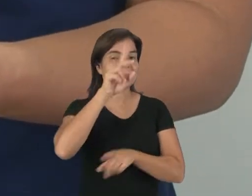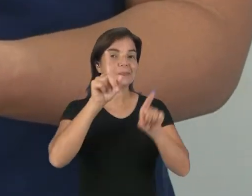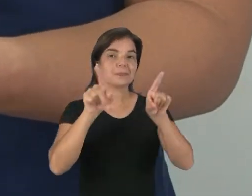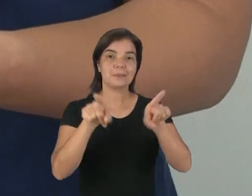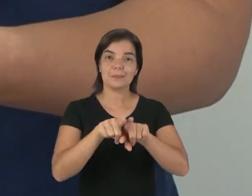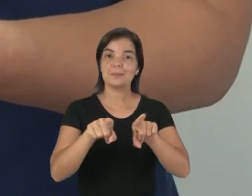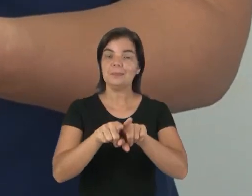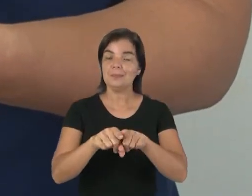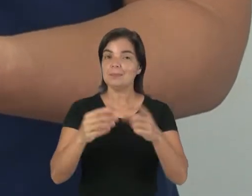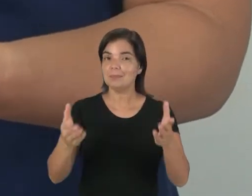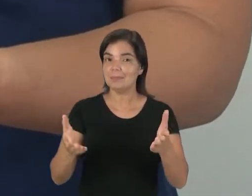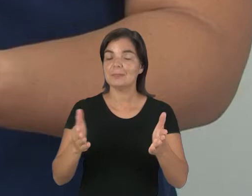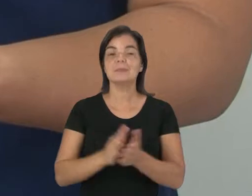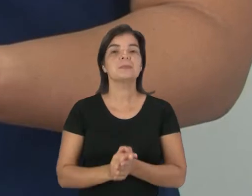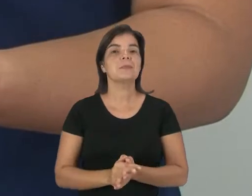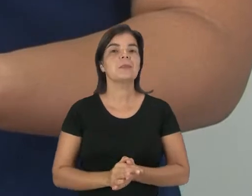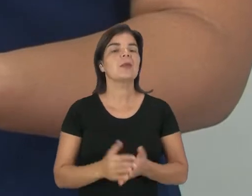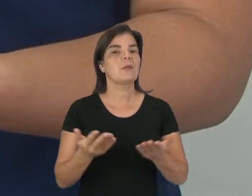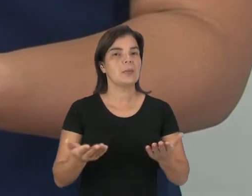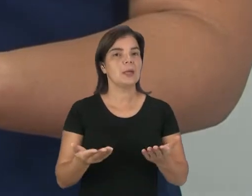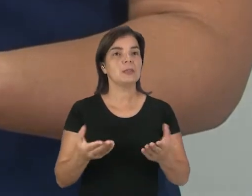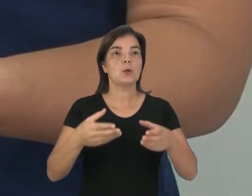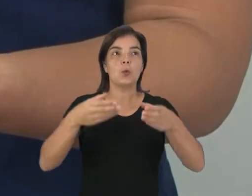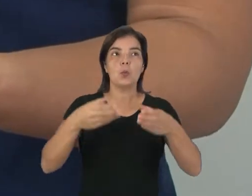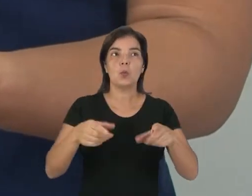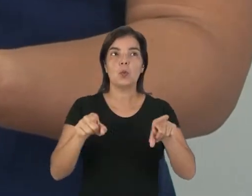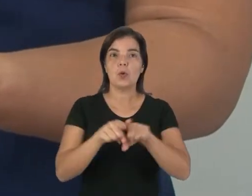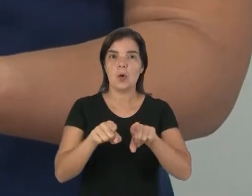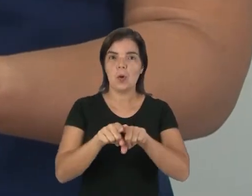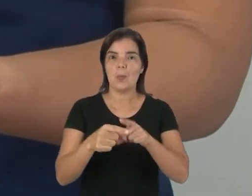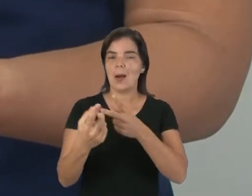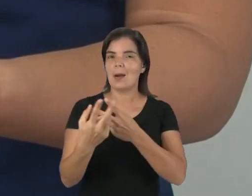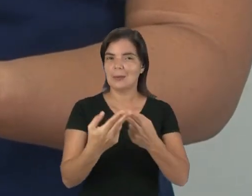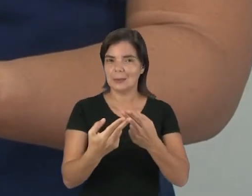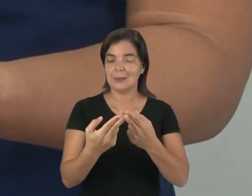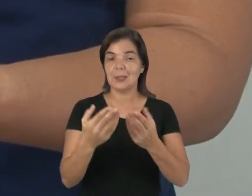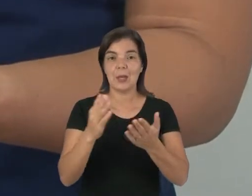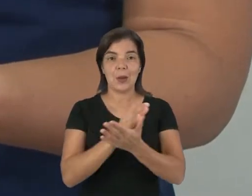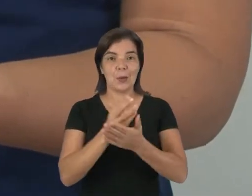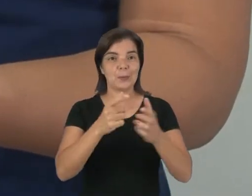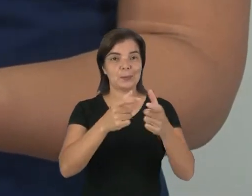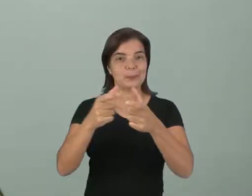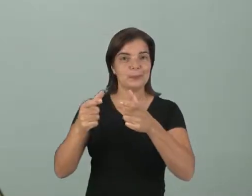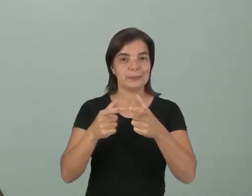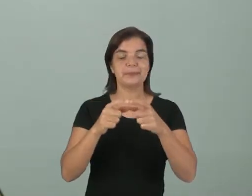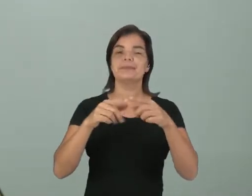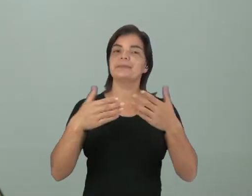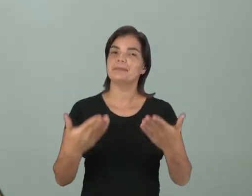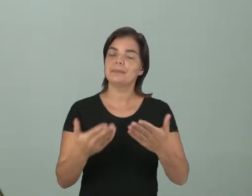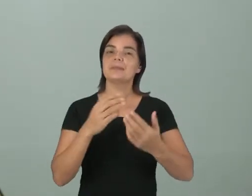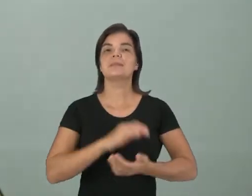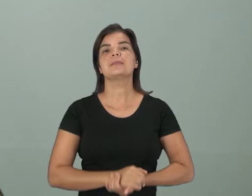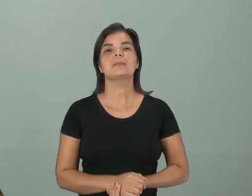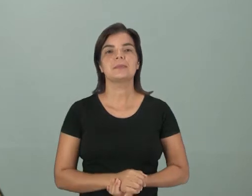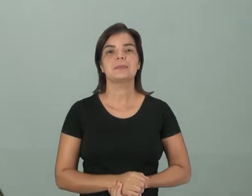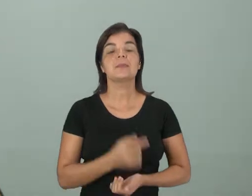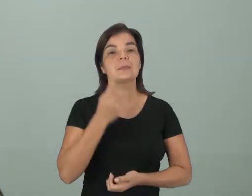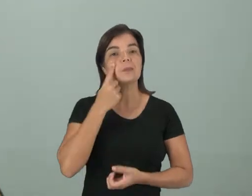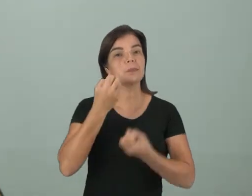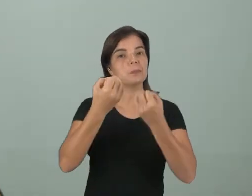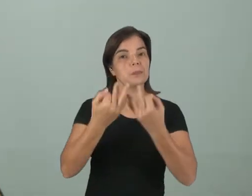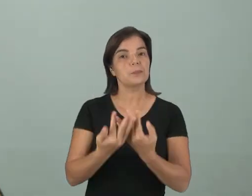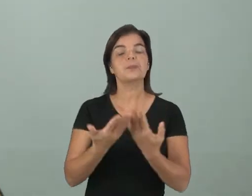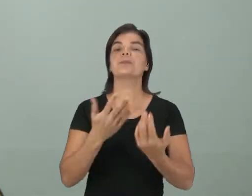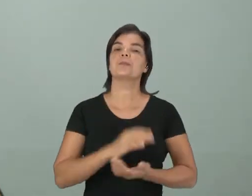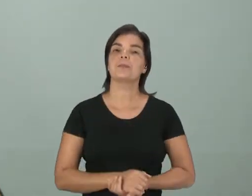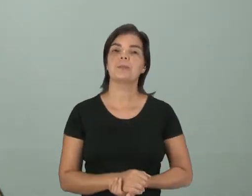já identificou uma caixinha de doces nesse formato, nessa forma, em algum lugar? Pois bem, hoje vamos falar